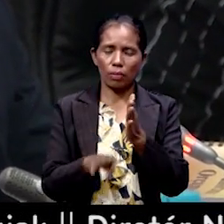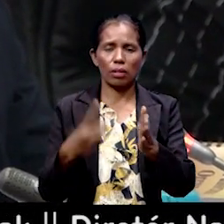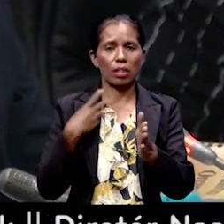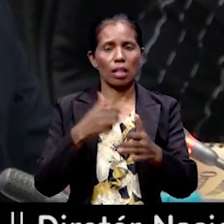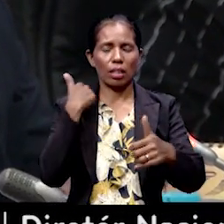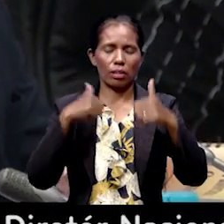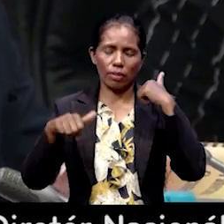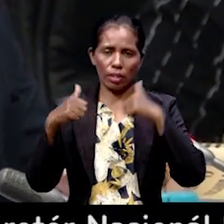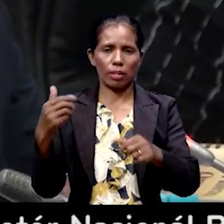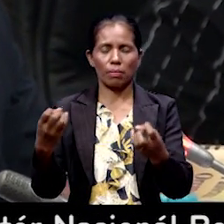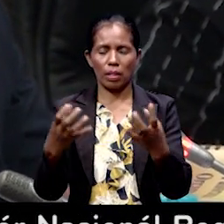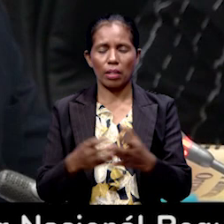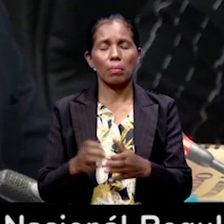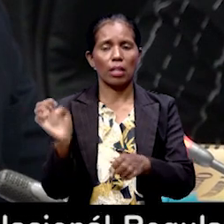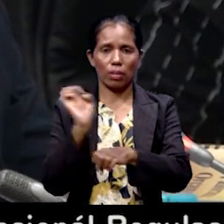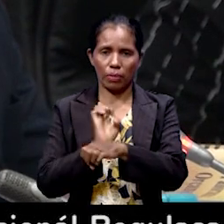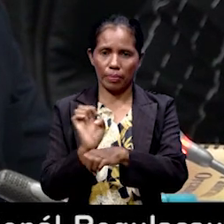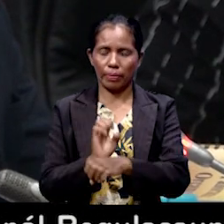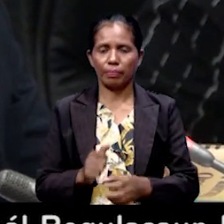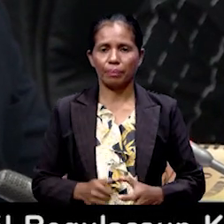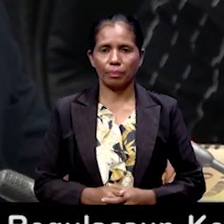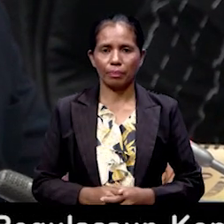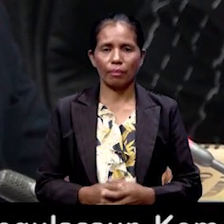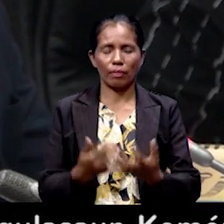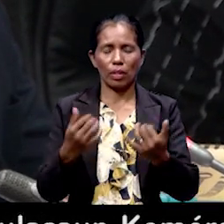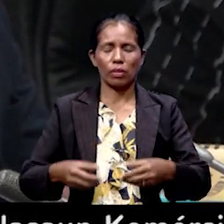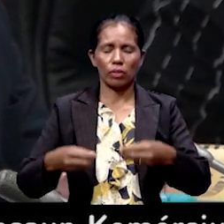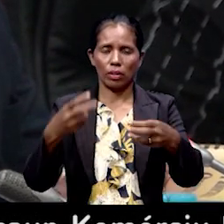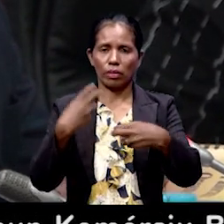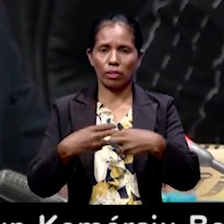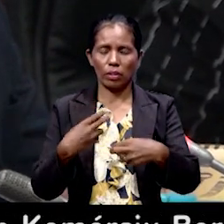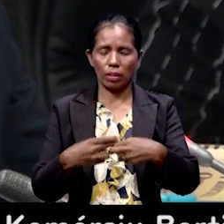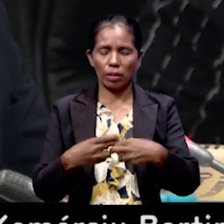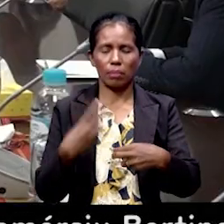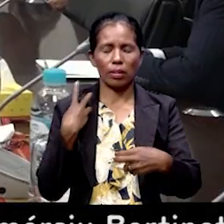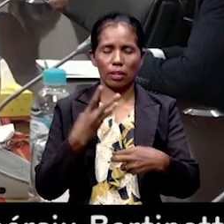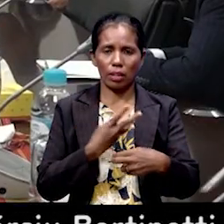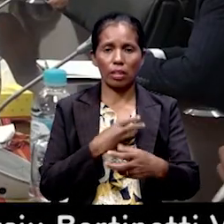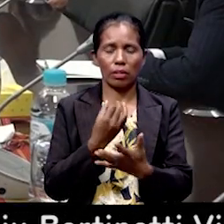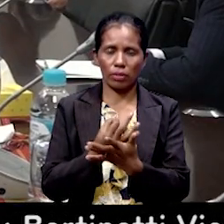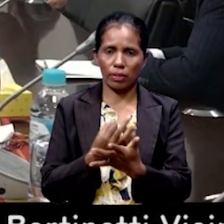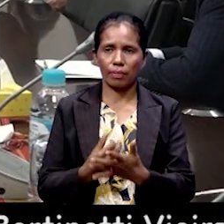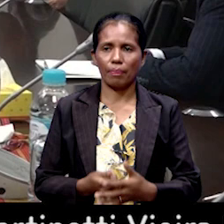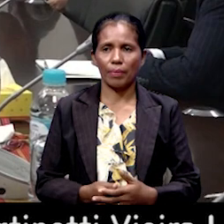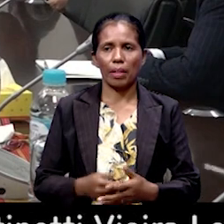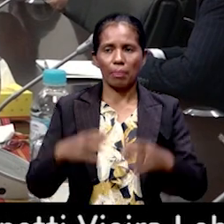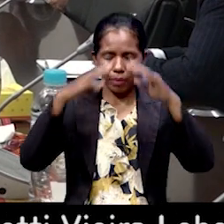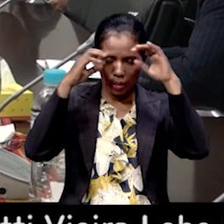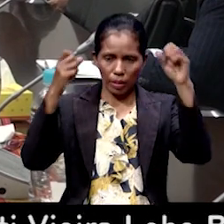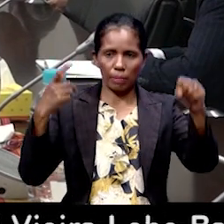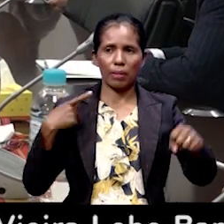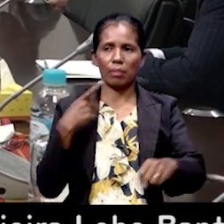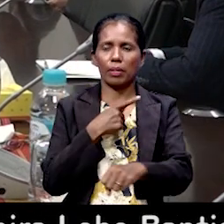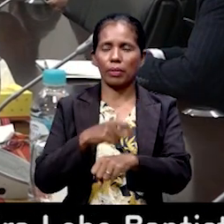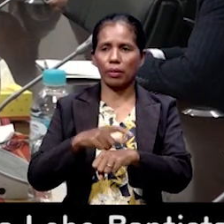atividades económicas. E ainda nem se foi o impacto, e tinha crescimento rássico. Presidente do Parlamento Nacional Aniceto